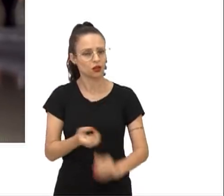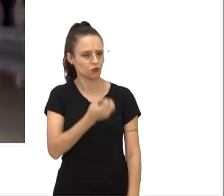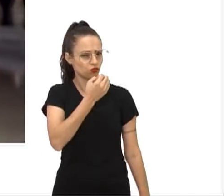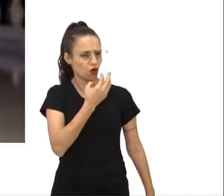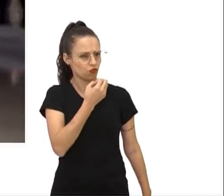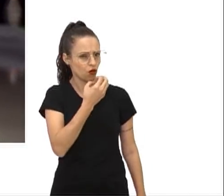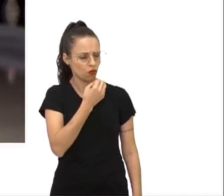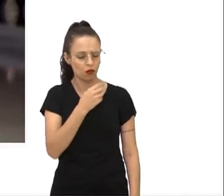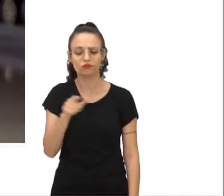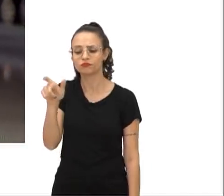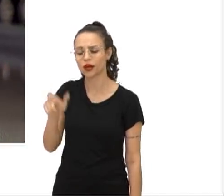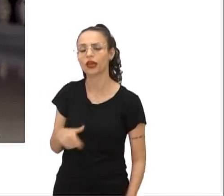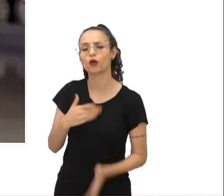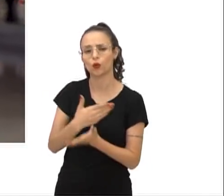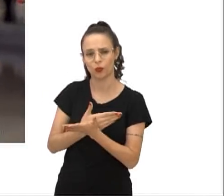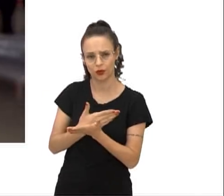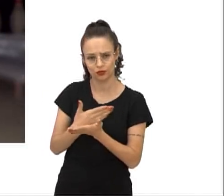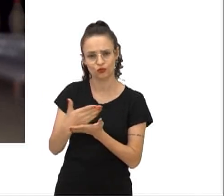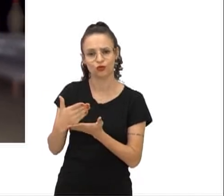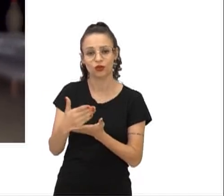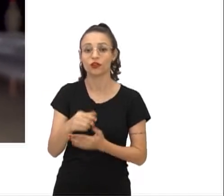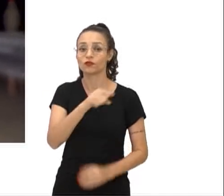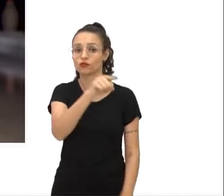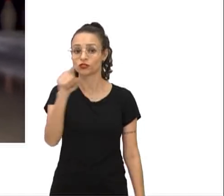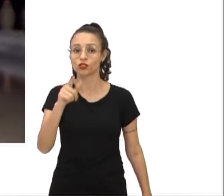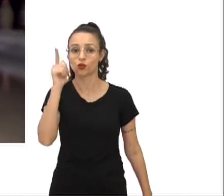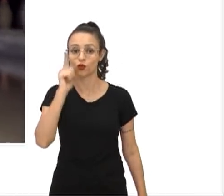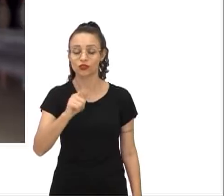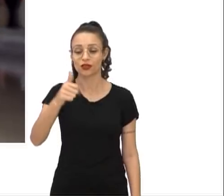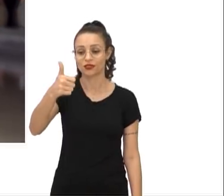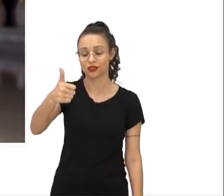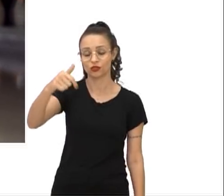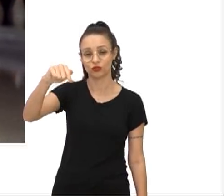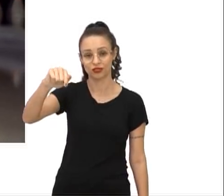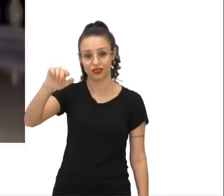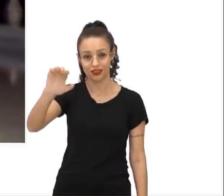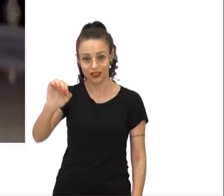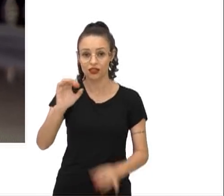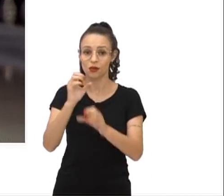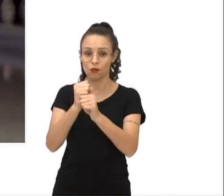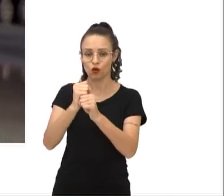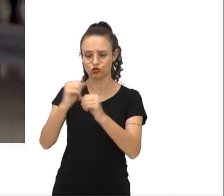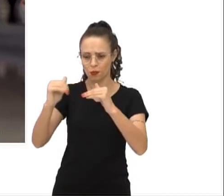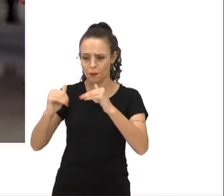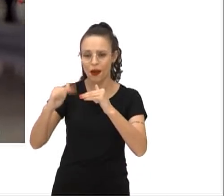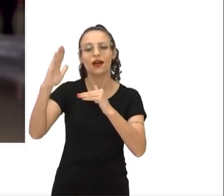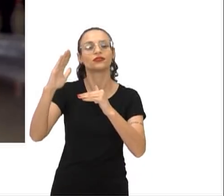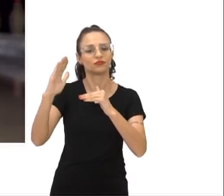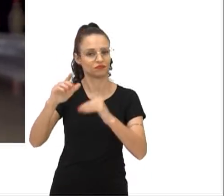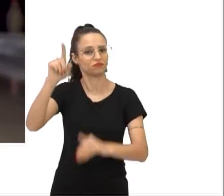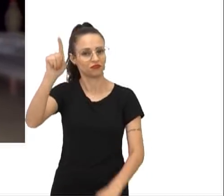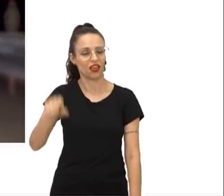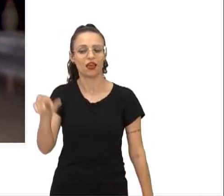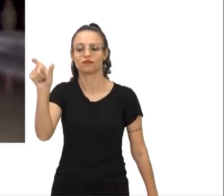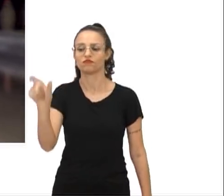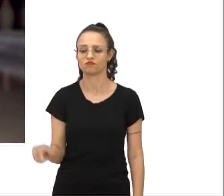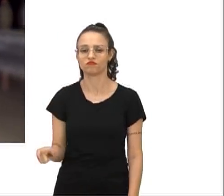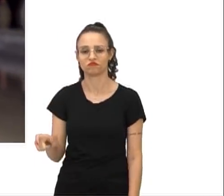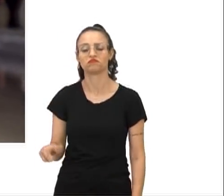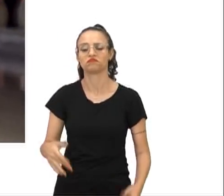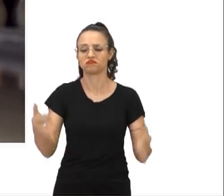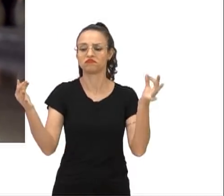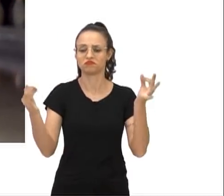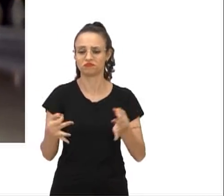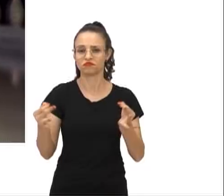para jogadores iniciantes. E se você consegue atingir 170 pontos ou mais, então você já está considerado